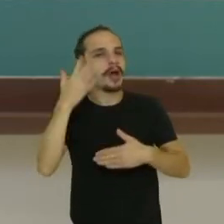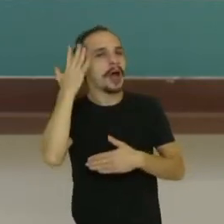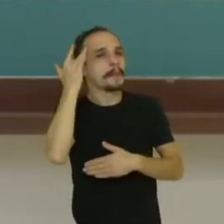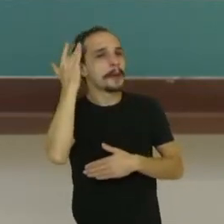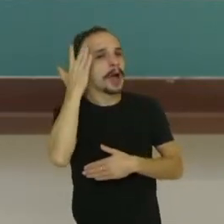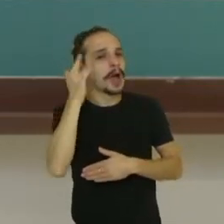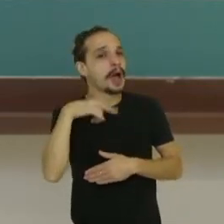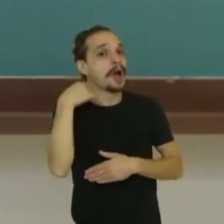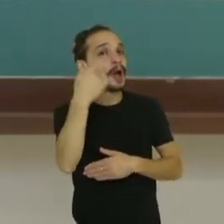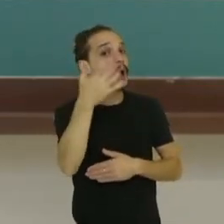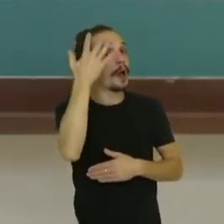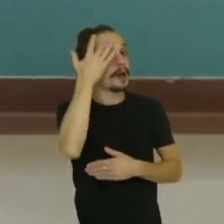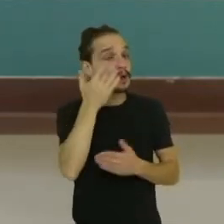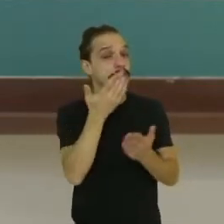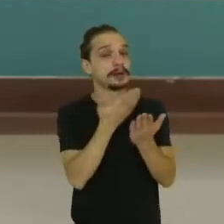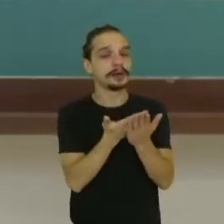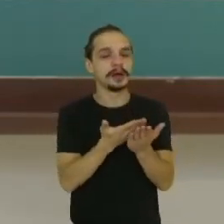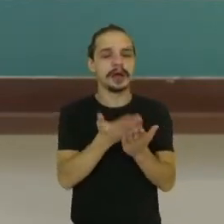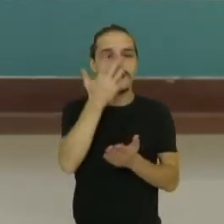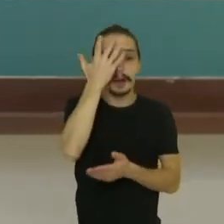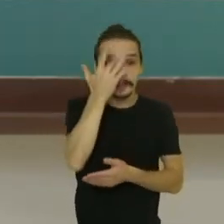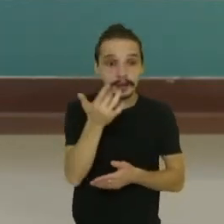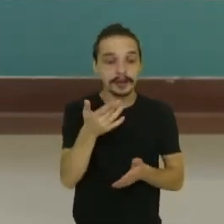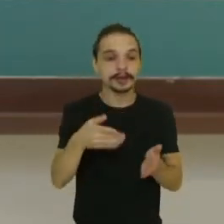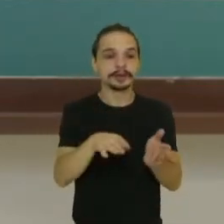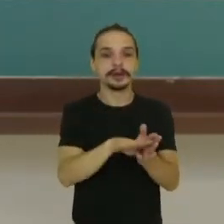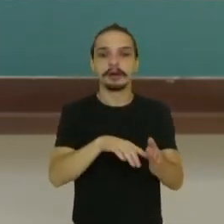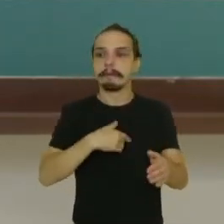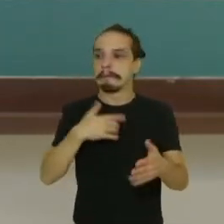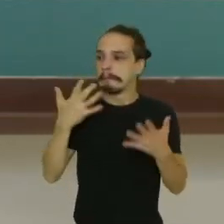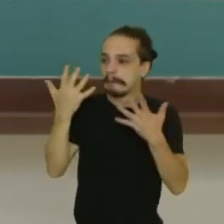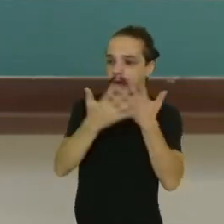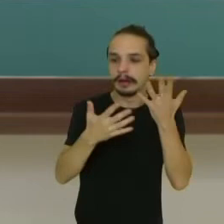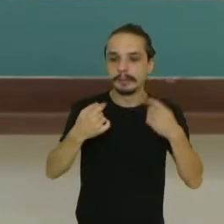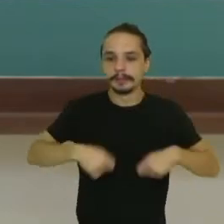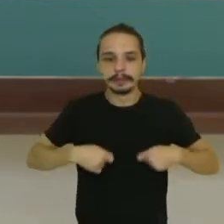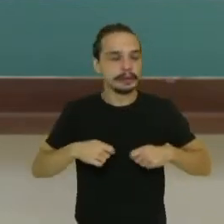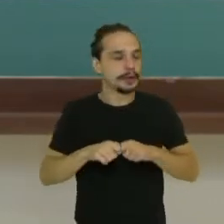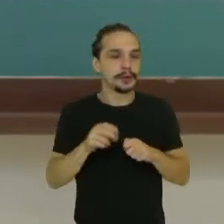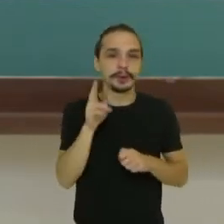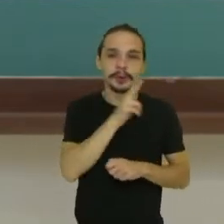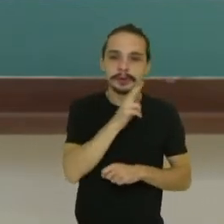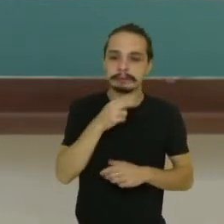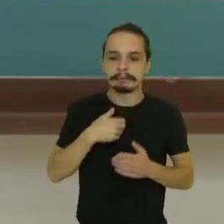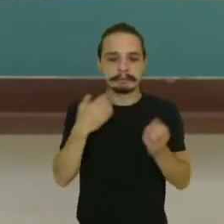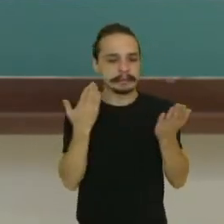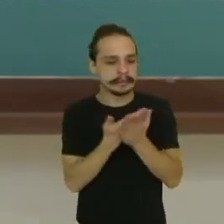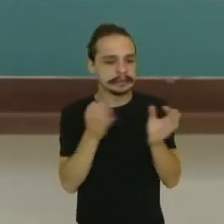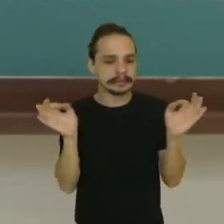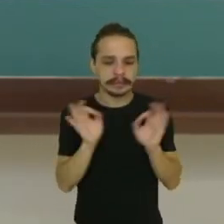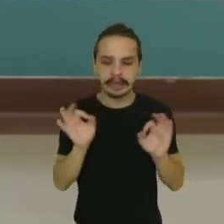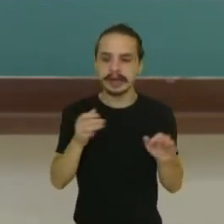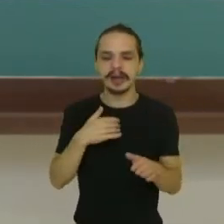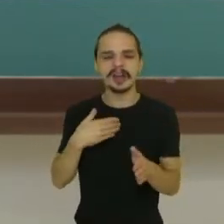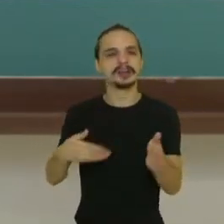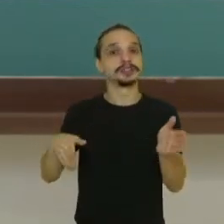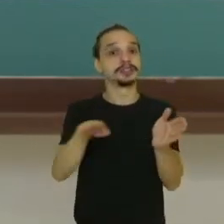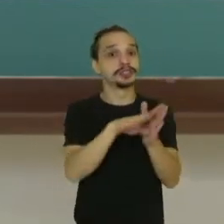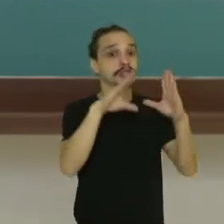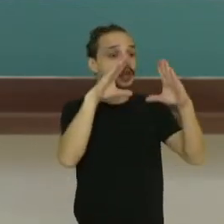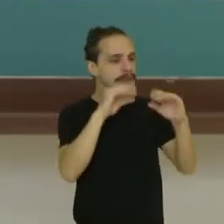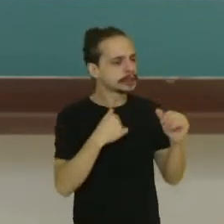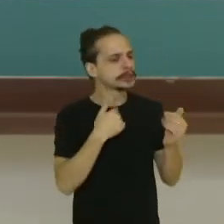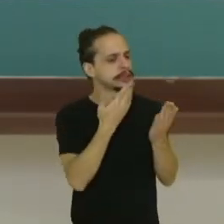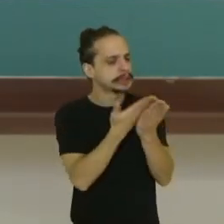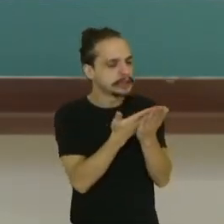vou estudar amanhã aí chega amanhã tenho um imprevisto uma tarefa urgente Você não estudou aí na hora que eu chegar em casa à